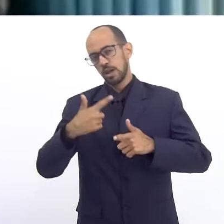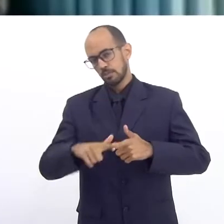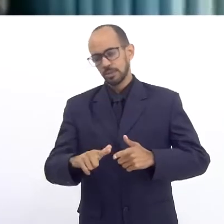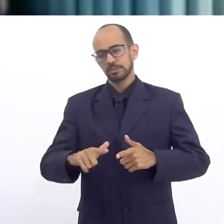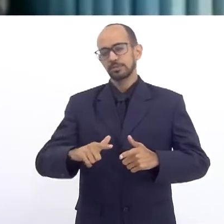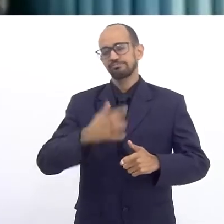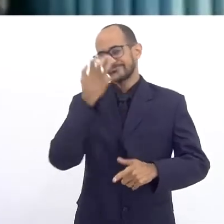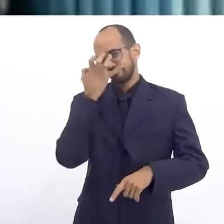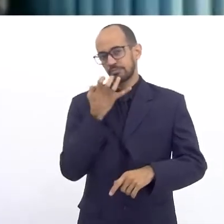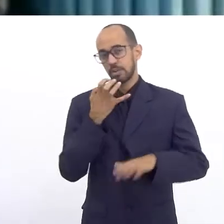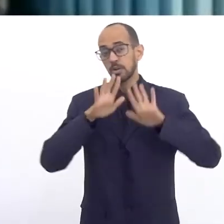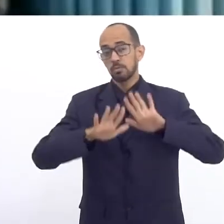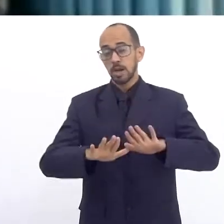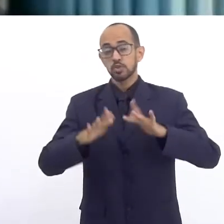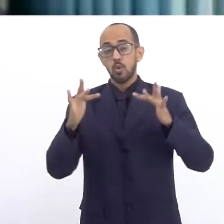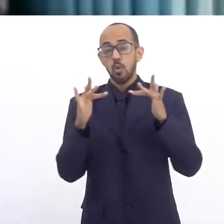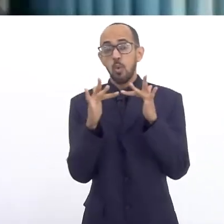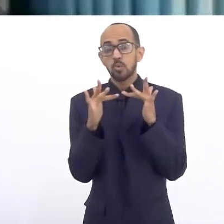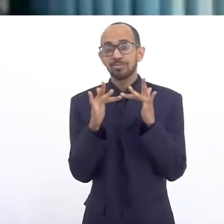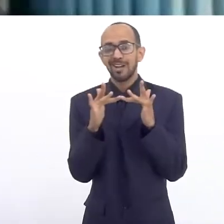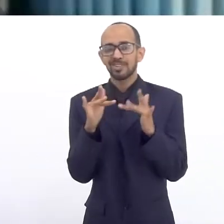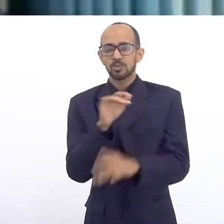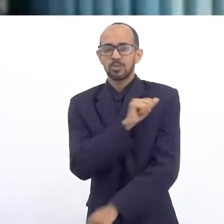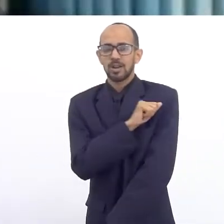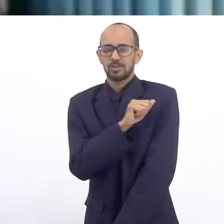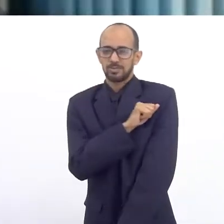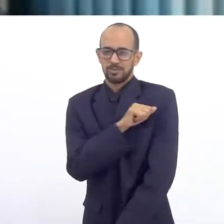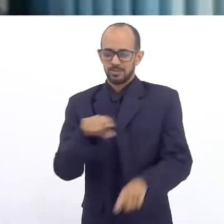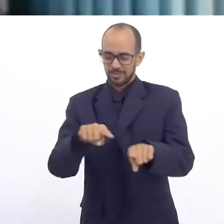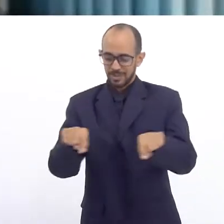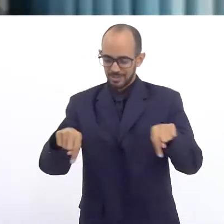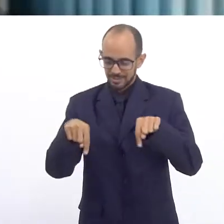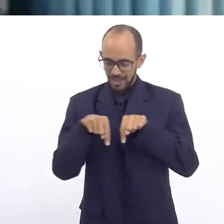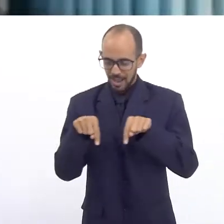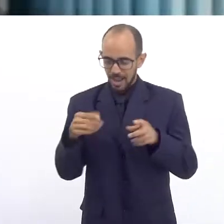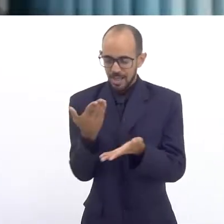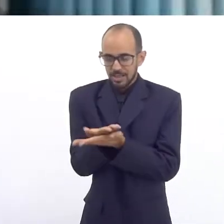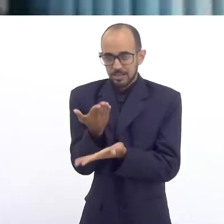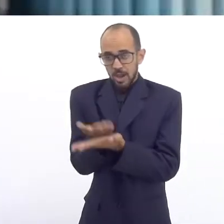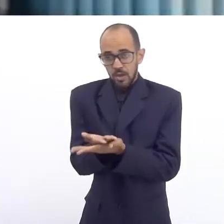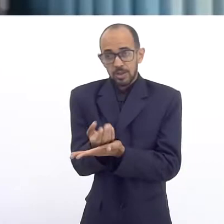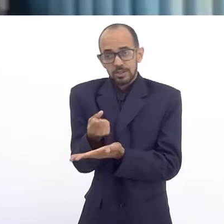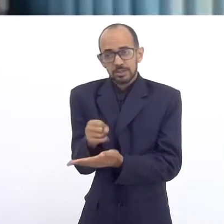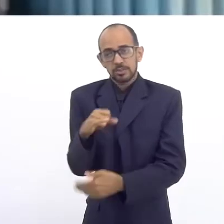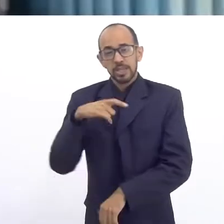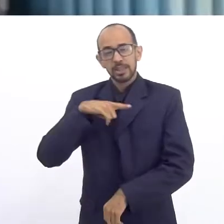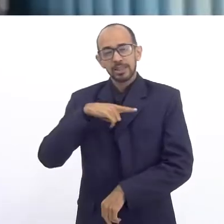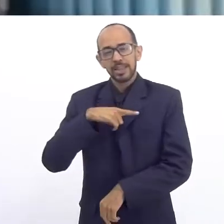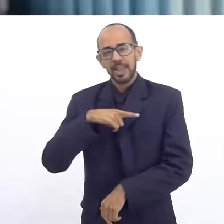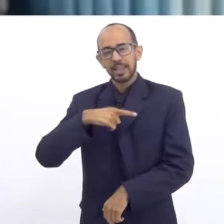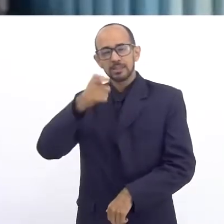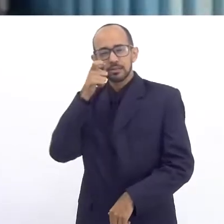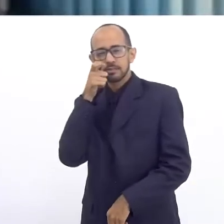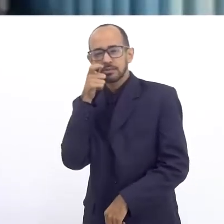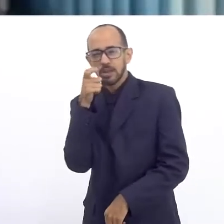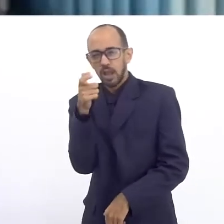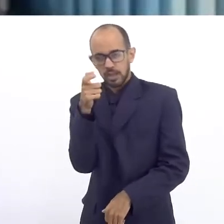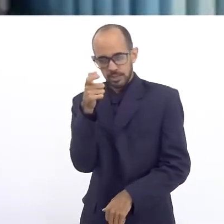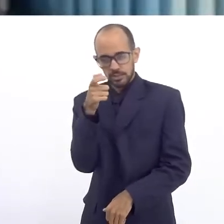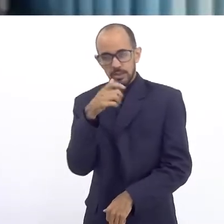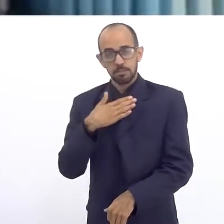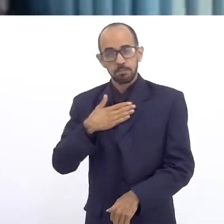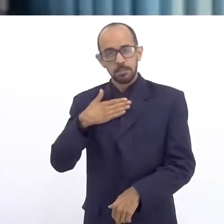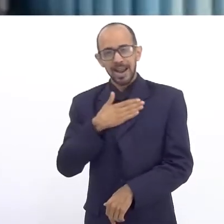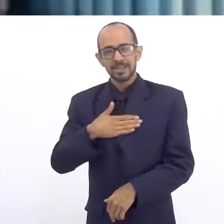problemas sérios, mas o contato com o aluno em sala de aula, quando você tem realmente essa